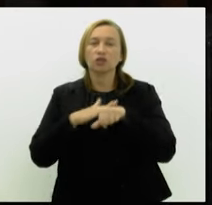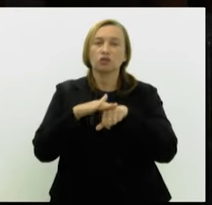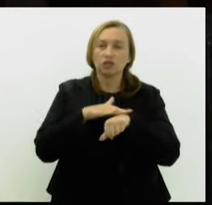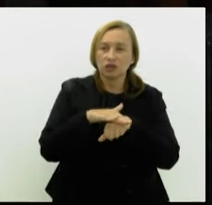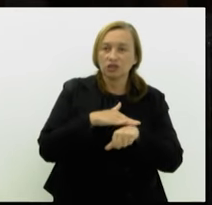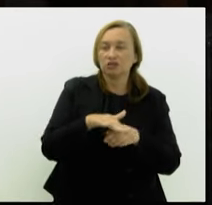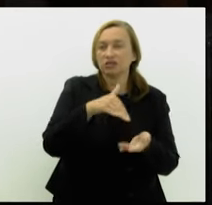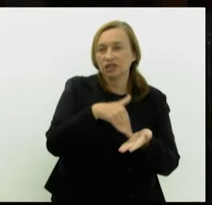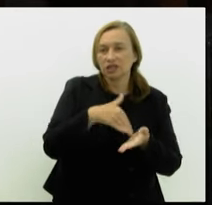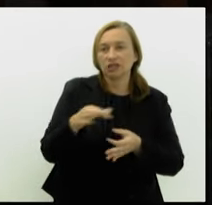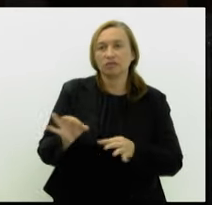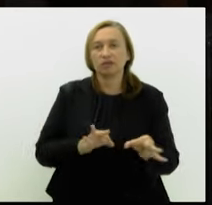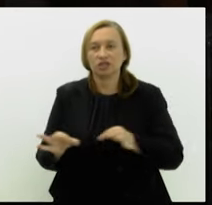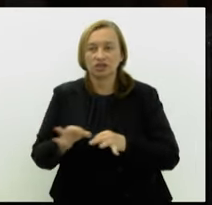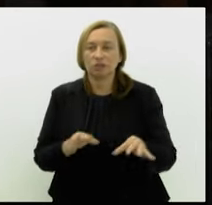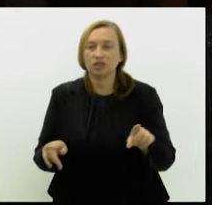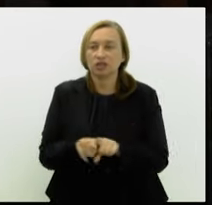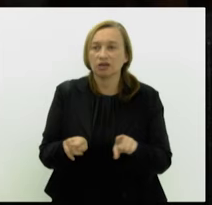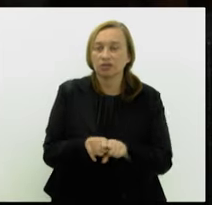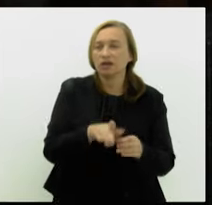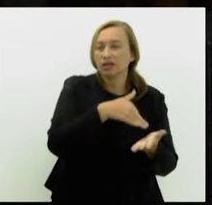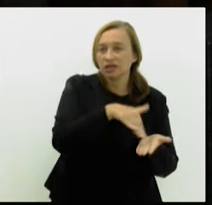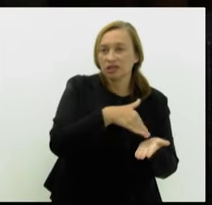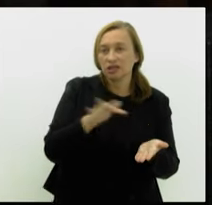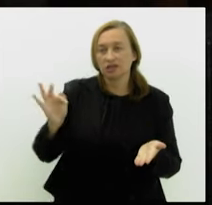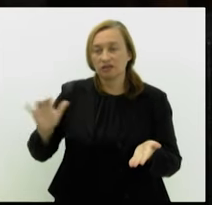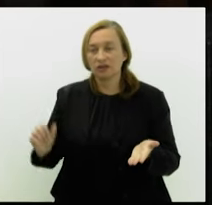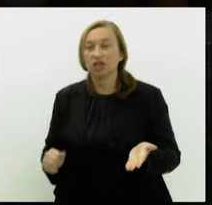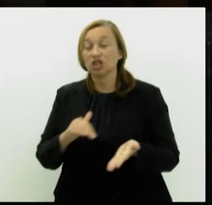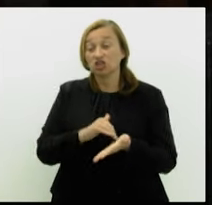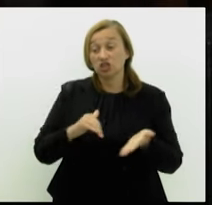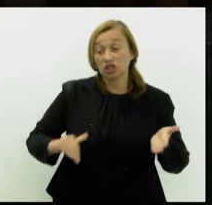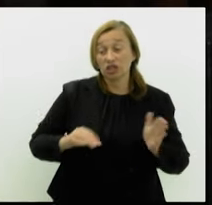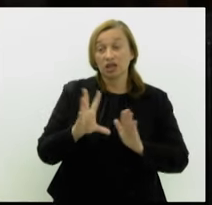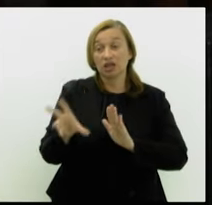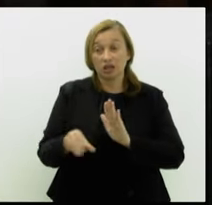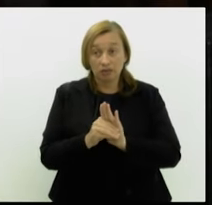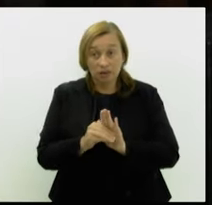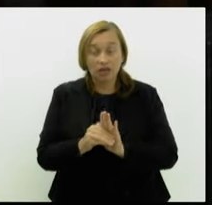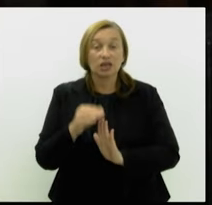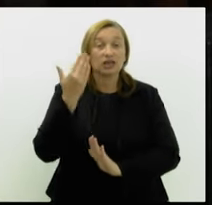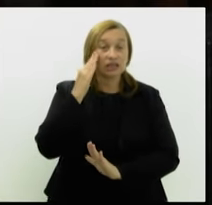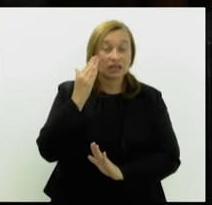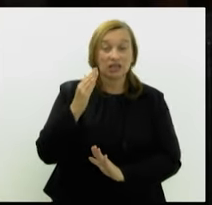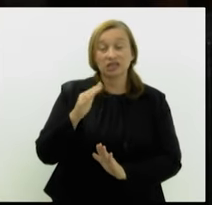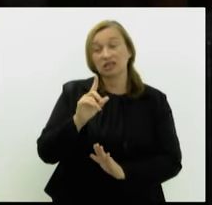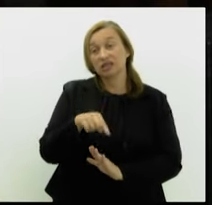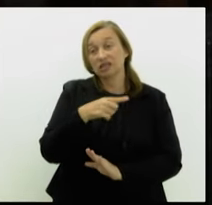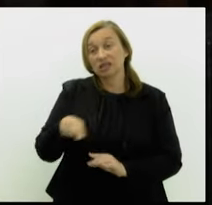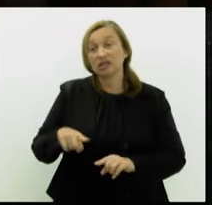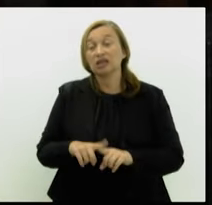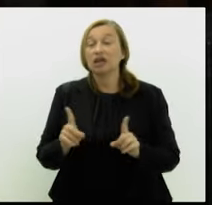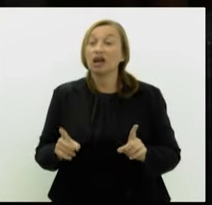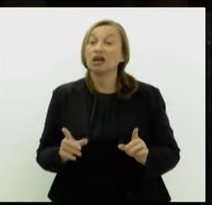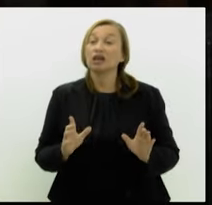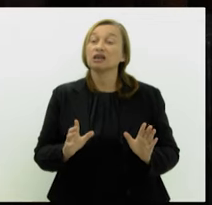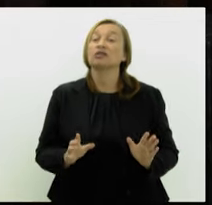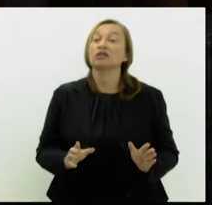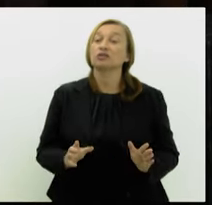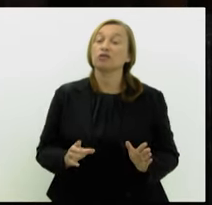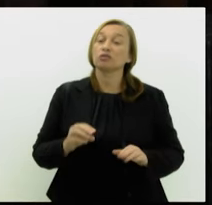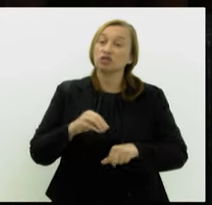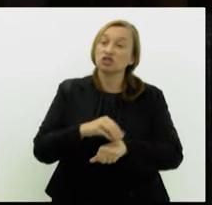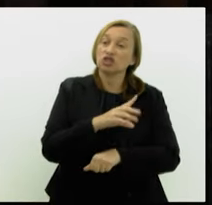de Planejamento e de Fazenda, retirei as emendas por entender que seriam rejeitadas nesse momento, e vamos tratar isso através de uma outra